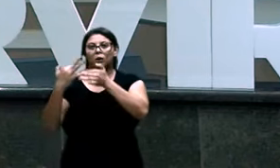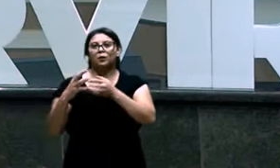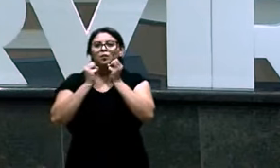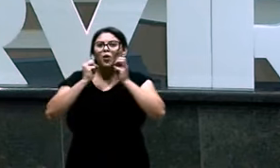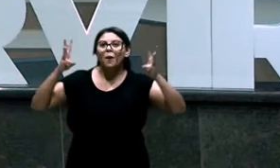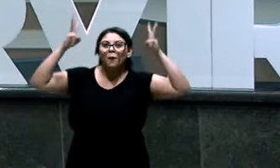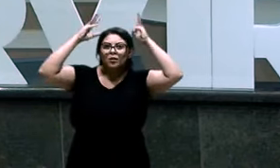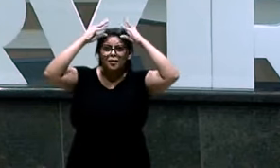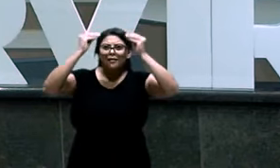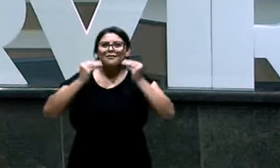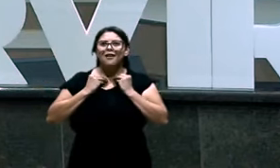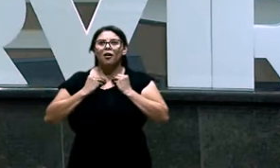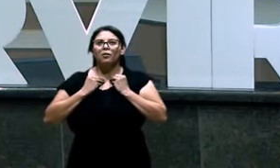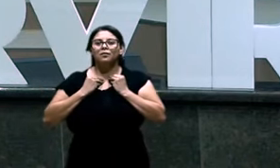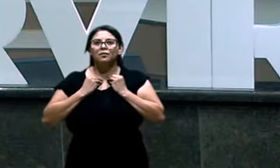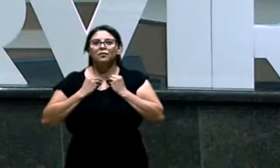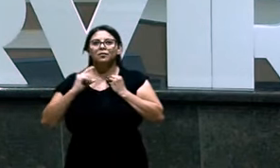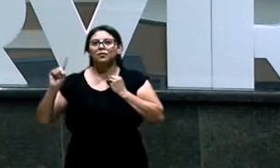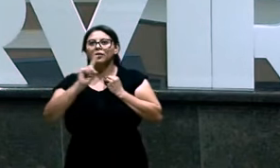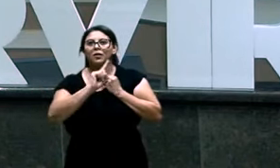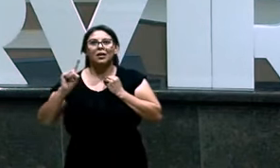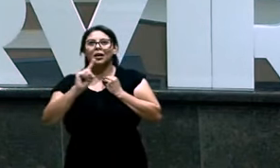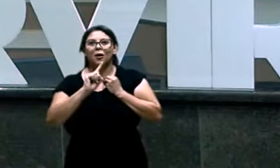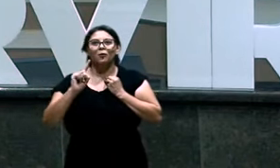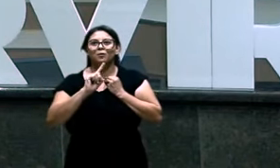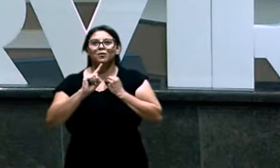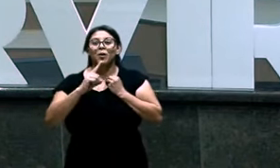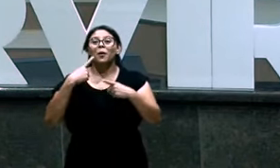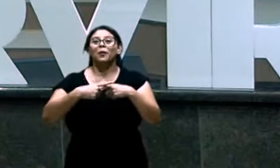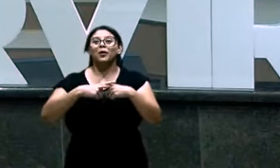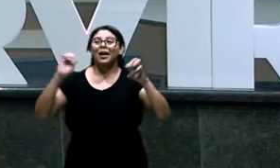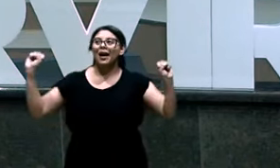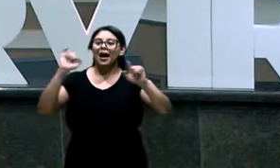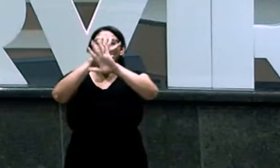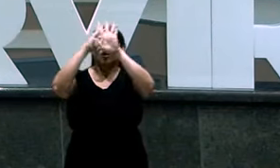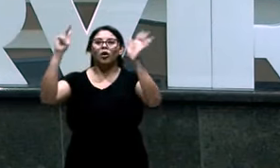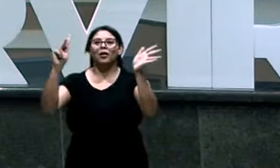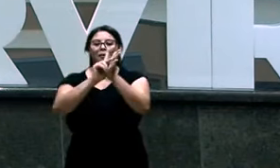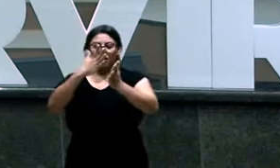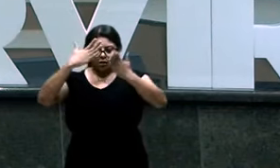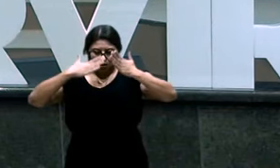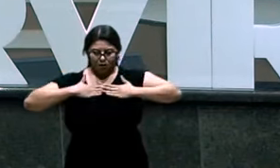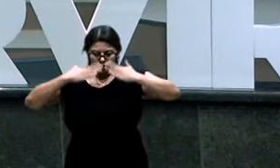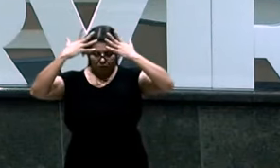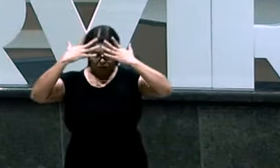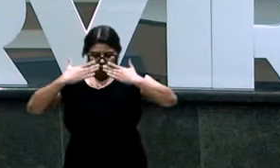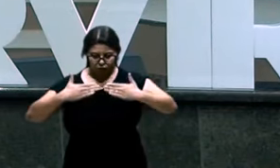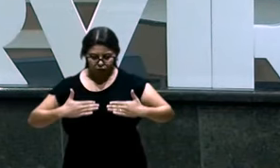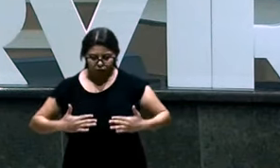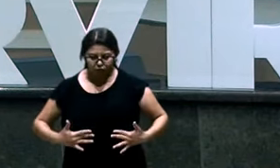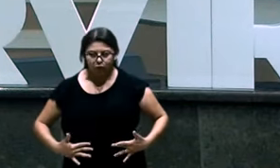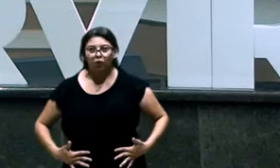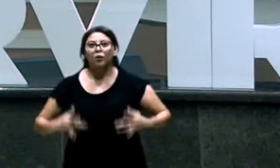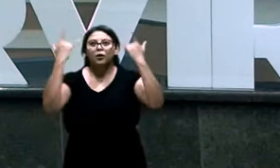não usava o véu, porque a glória ficava lá. Ele usava o véu para não mostrar que a